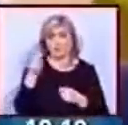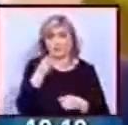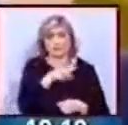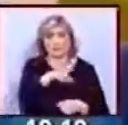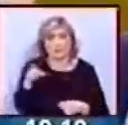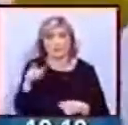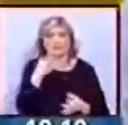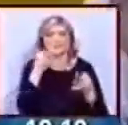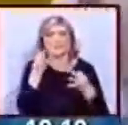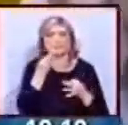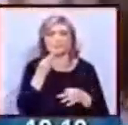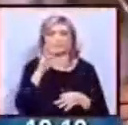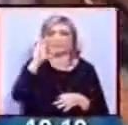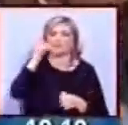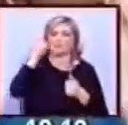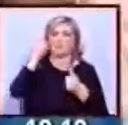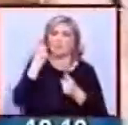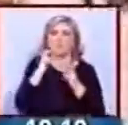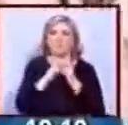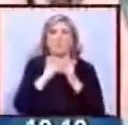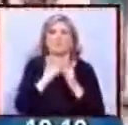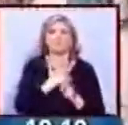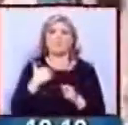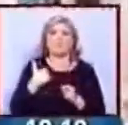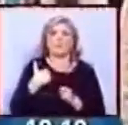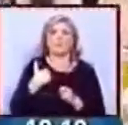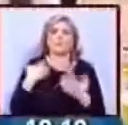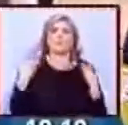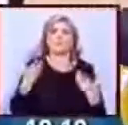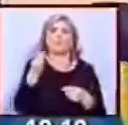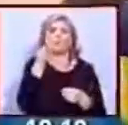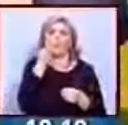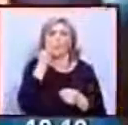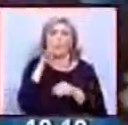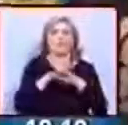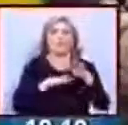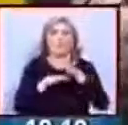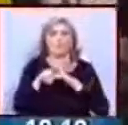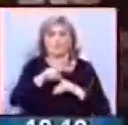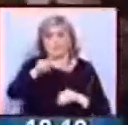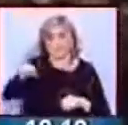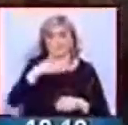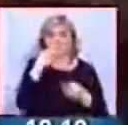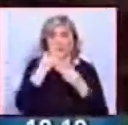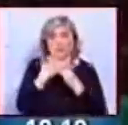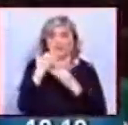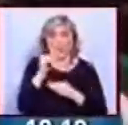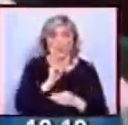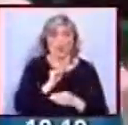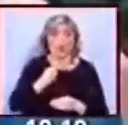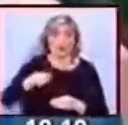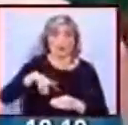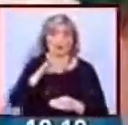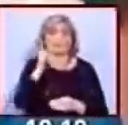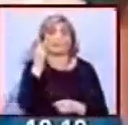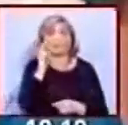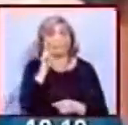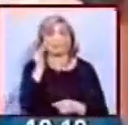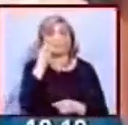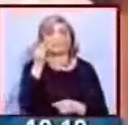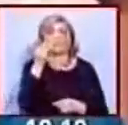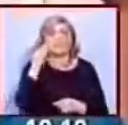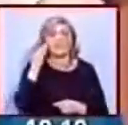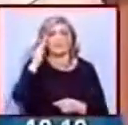novas a noção do que é um problema de saúde e como agir. Claro, eles são o nosso futuro, portanto é bom começarem desde cedo a terem estas